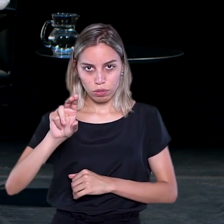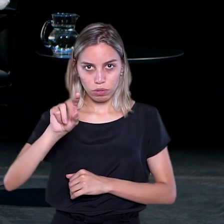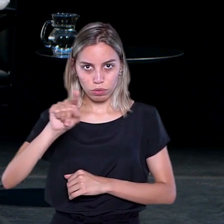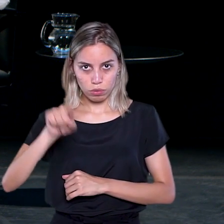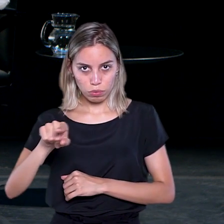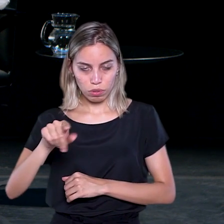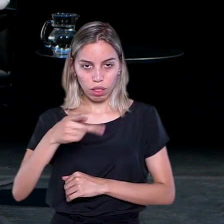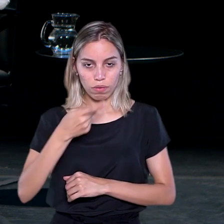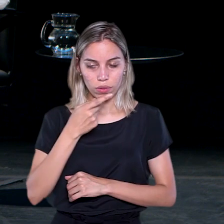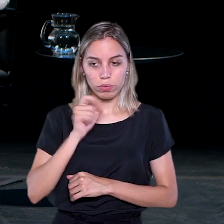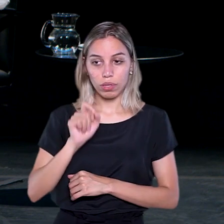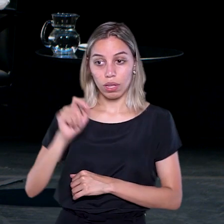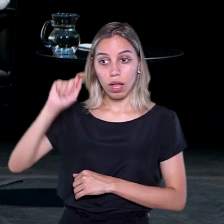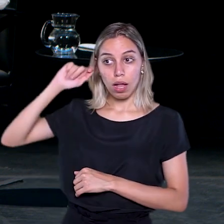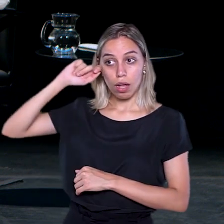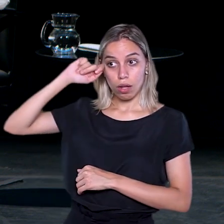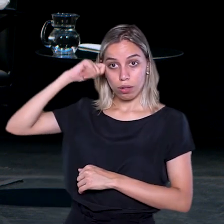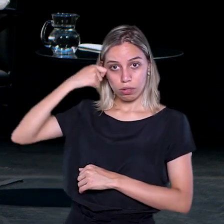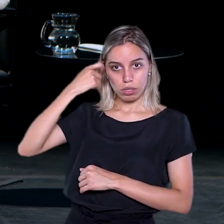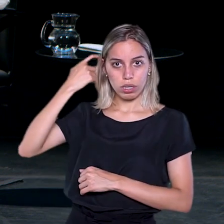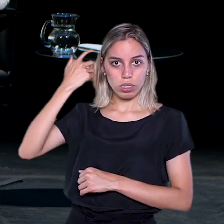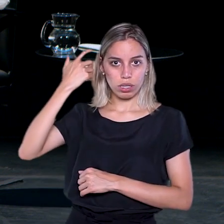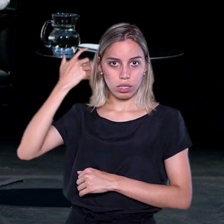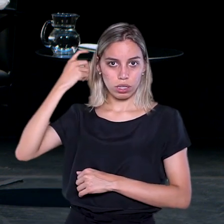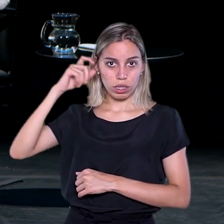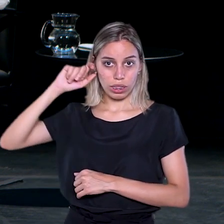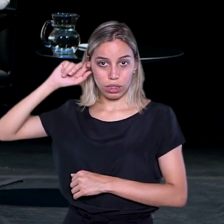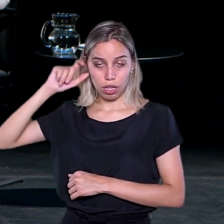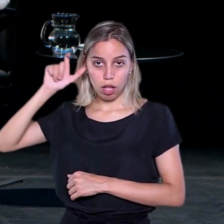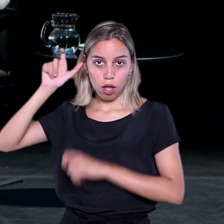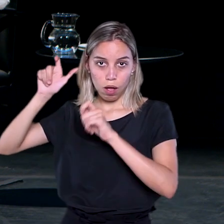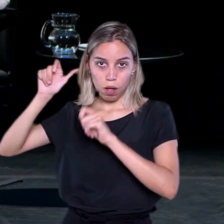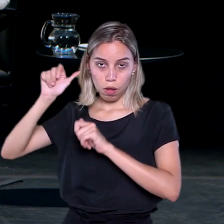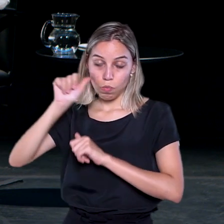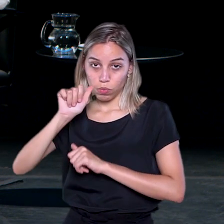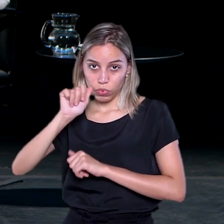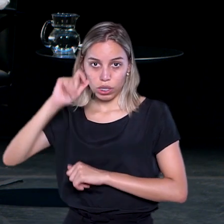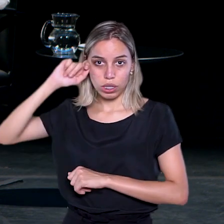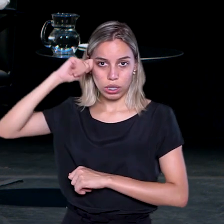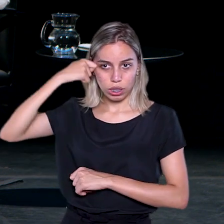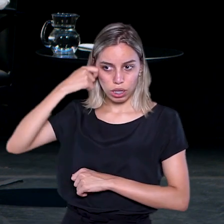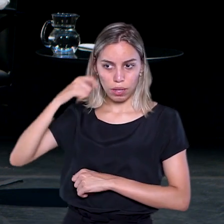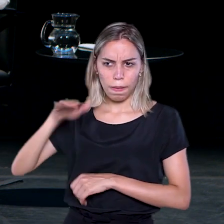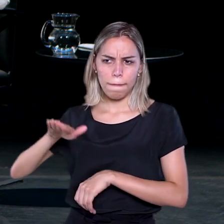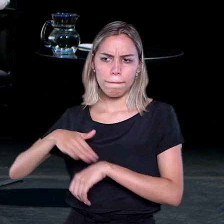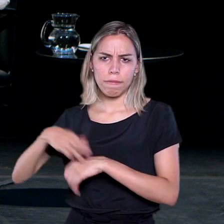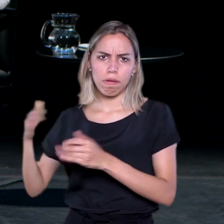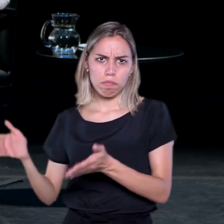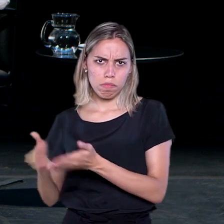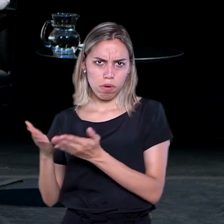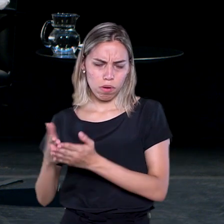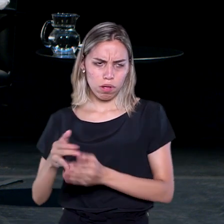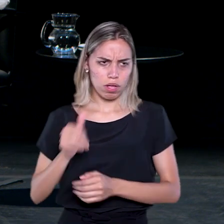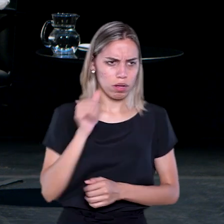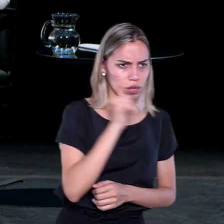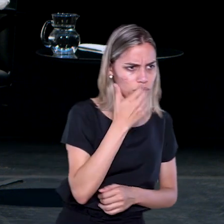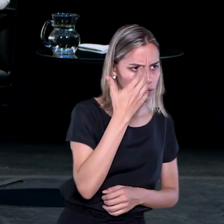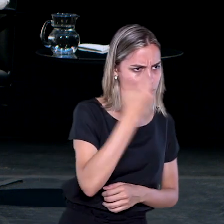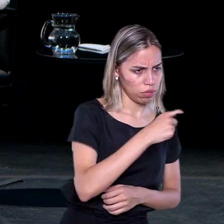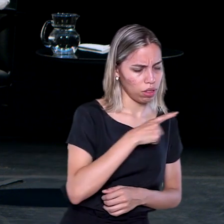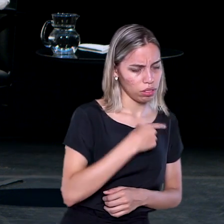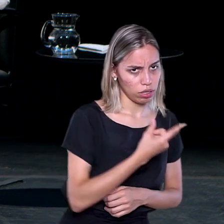mais pobres, elas são a maior clientela do SUS quando comparamos com mulheres brancas, porque não possuem recursos para pagar planos de